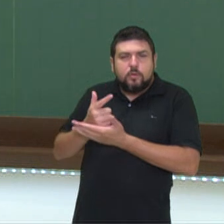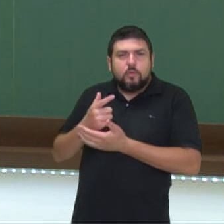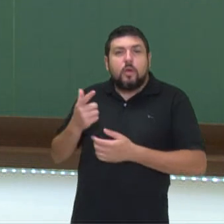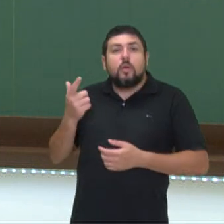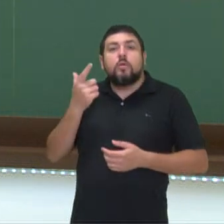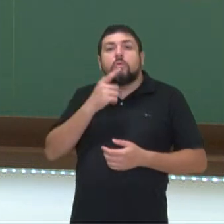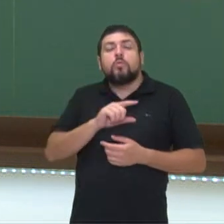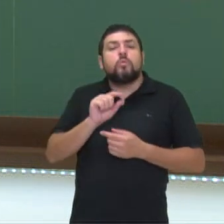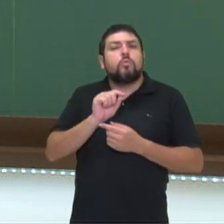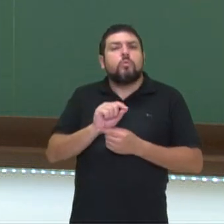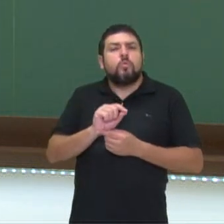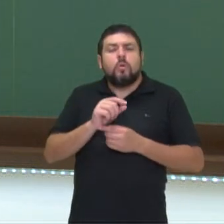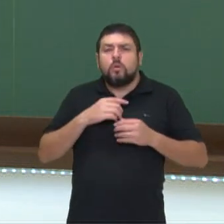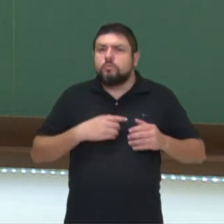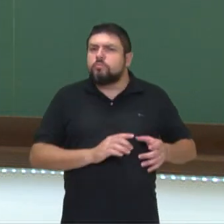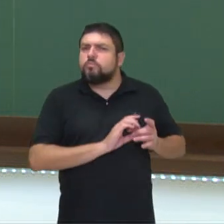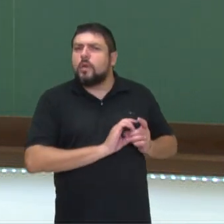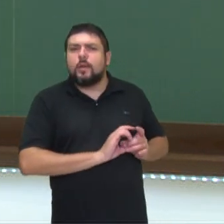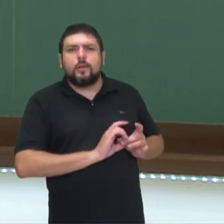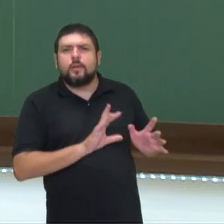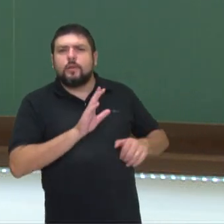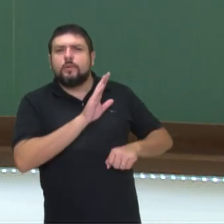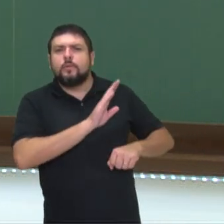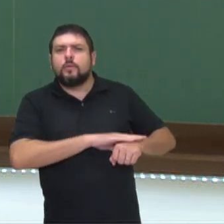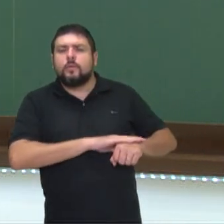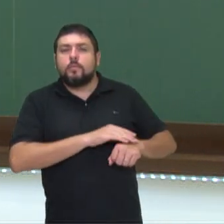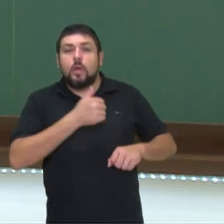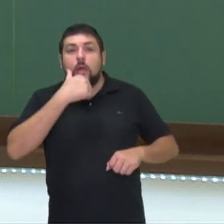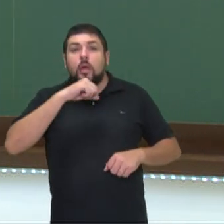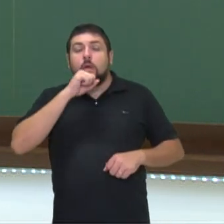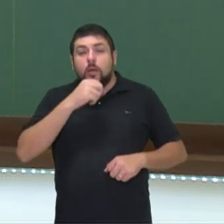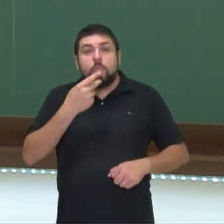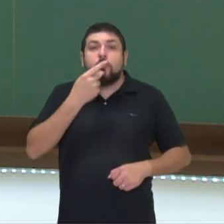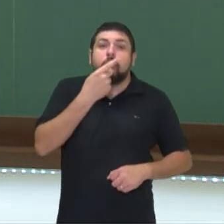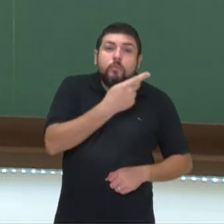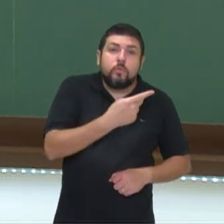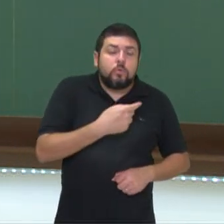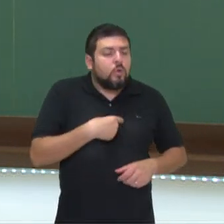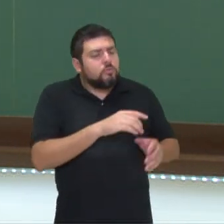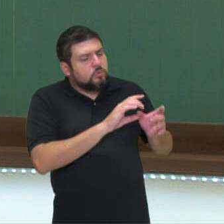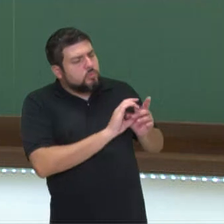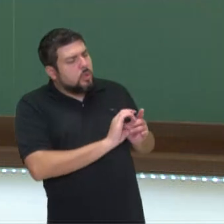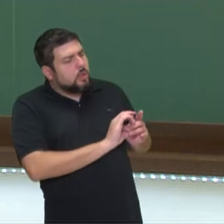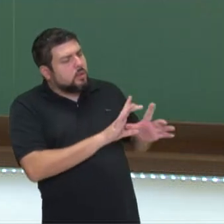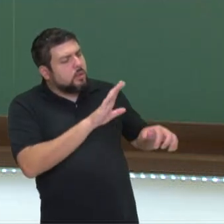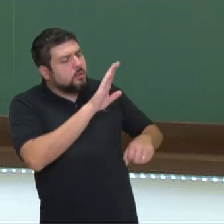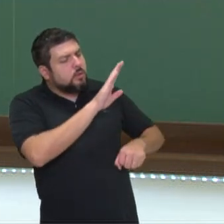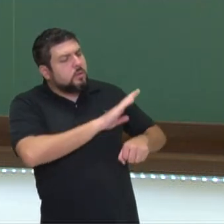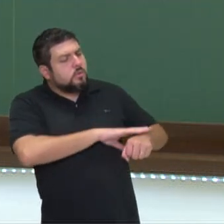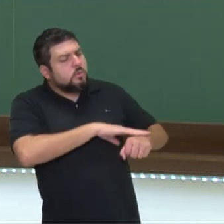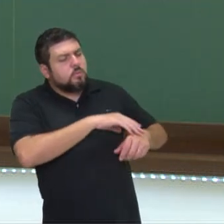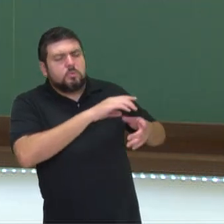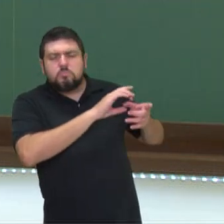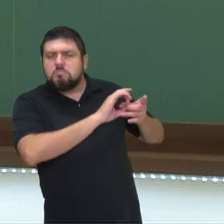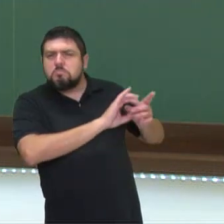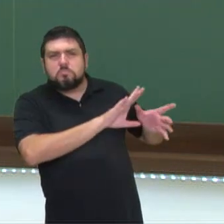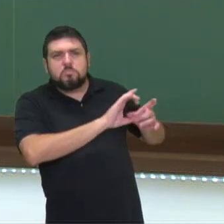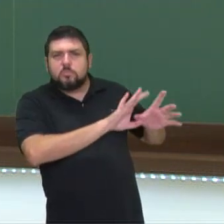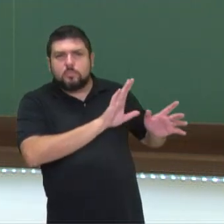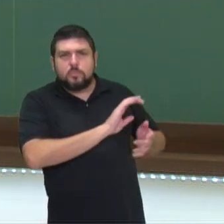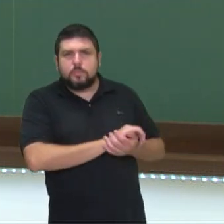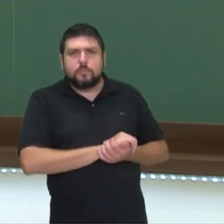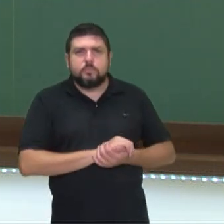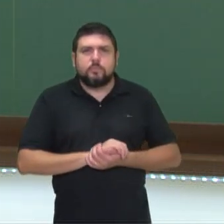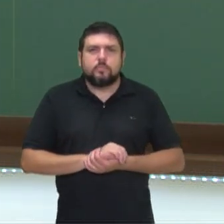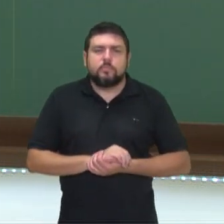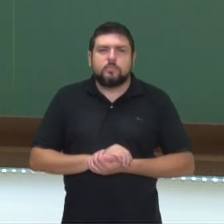o tempo que quisesse, né? Foi isso que a mãe disse, que o livro ficaria com ela o tempo que ela achasse conveniente, o tempo que ela